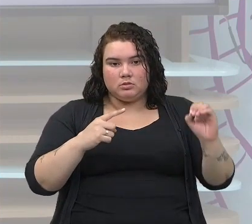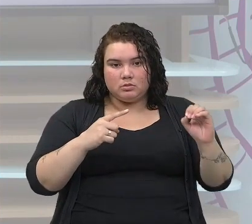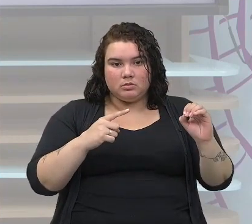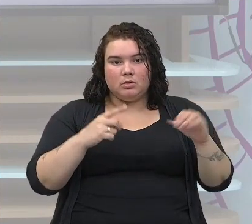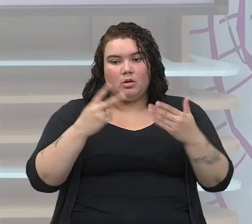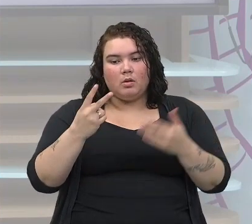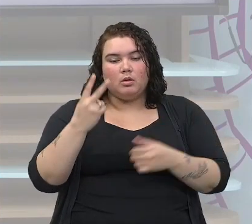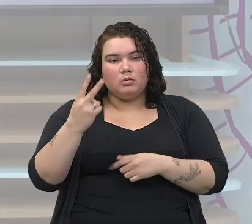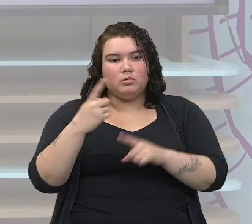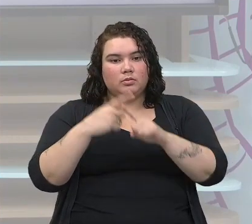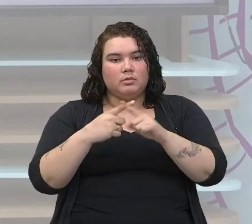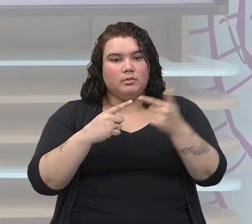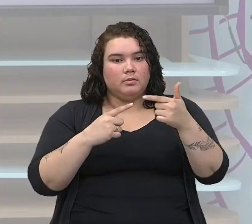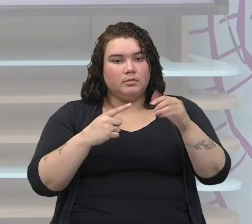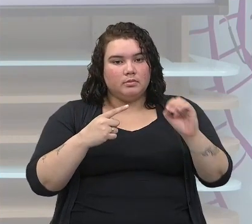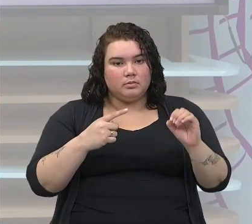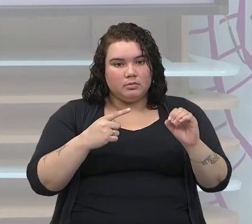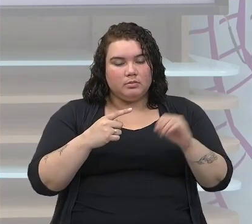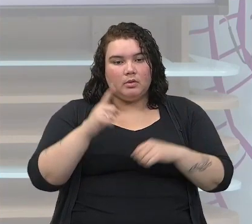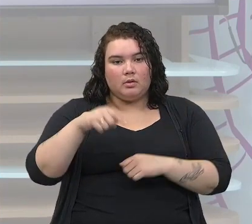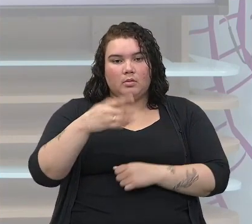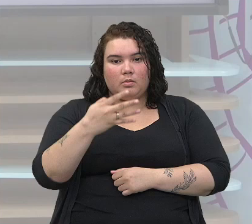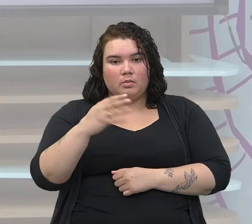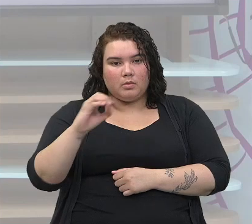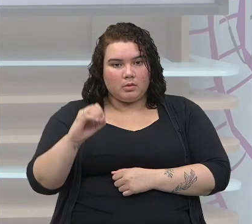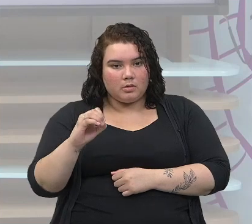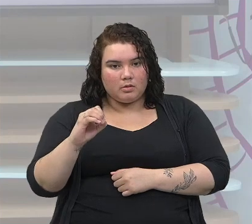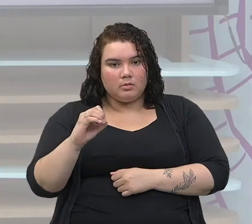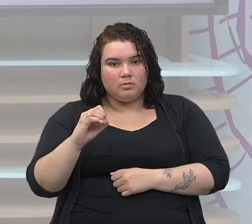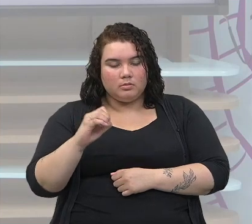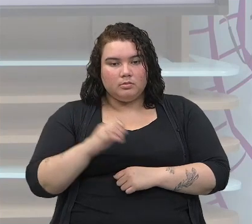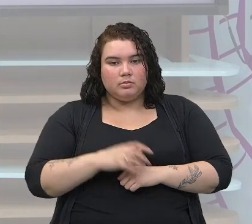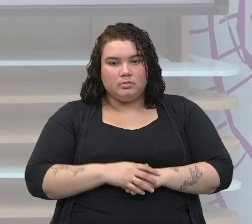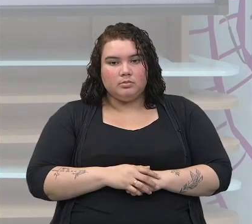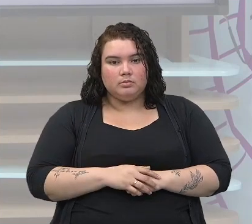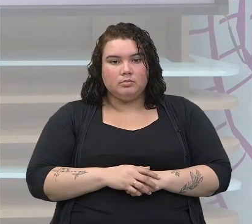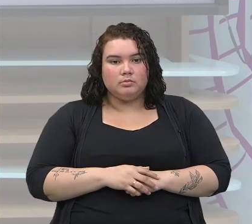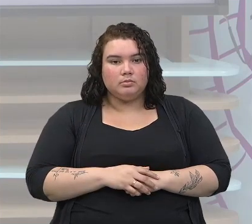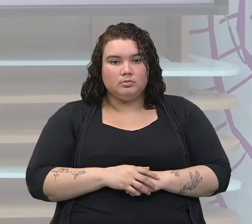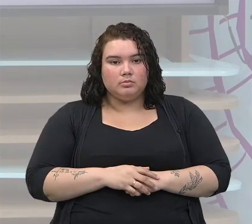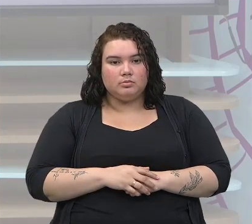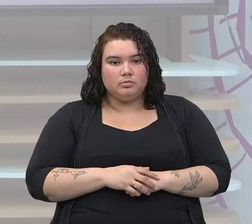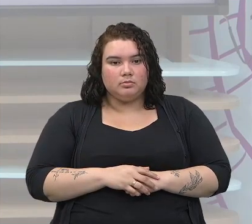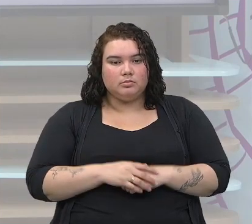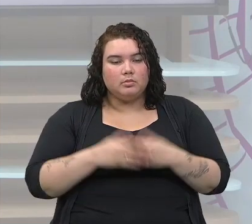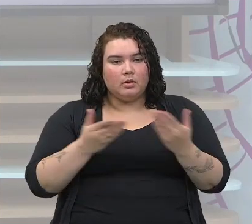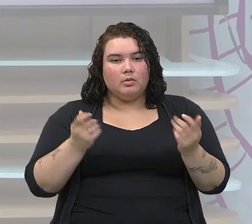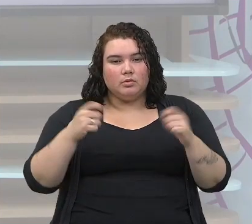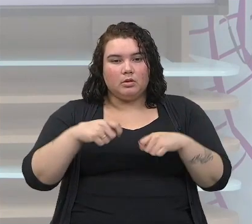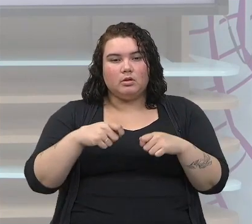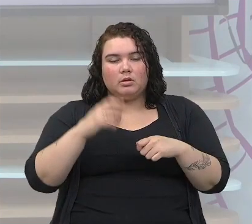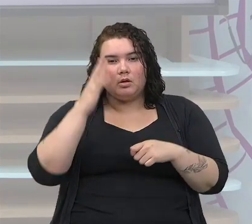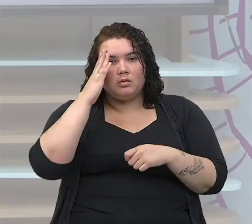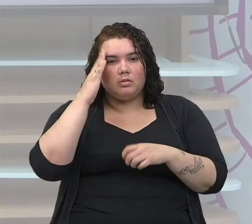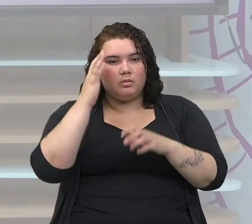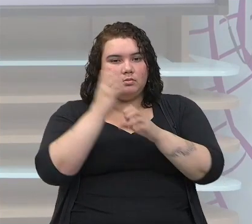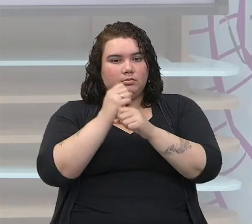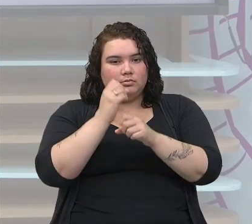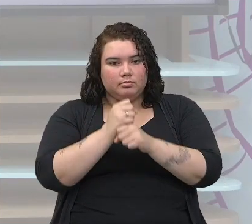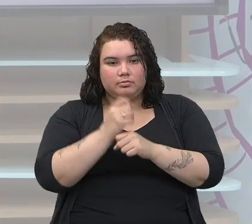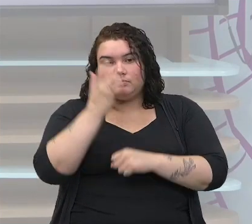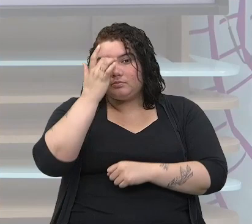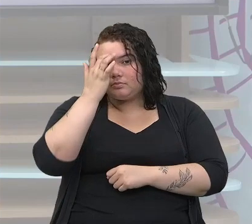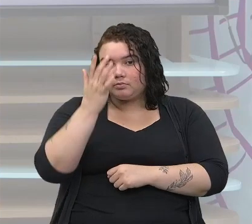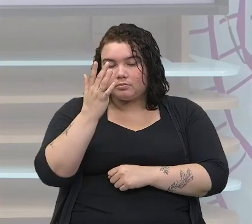vezes 20, que vai dar 40, tá? Então, já dá para fazer essa continha, é bem